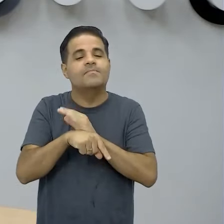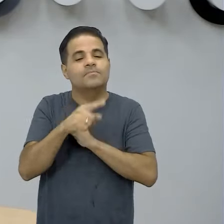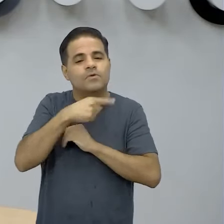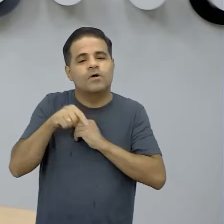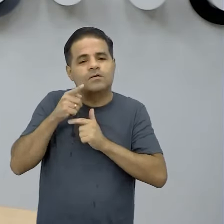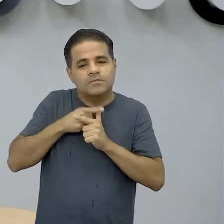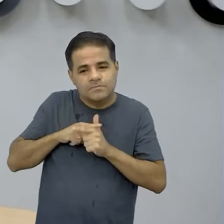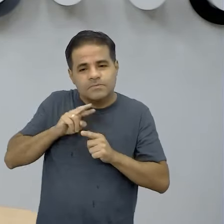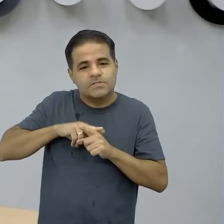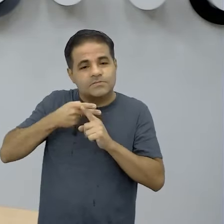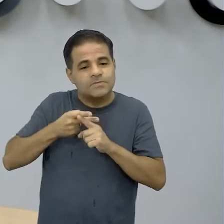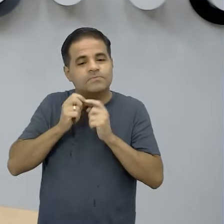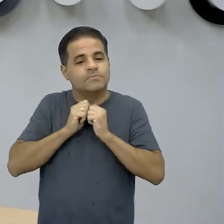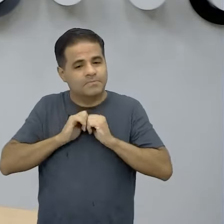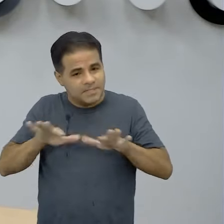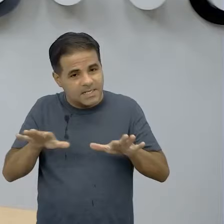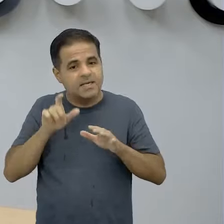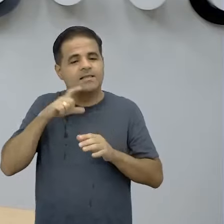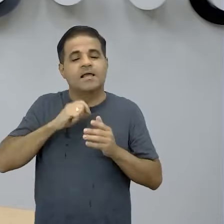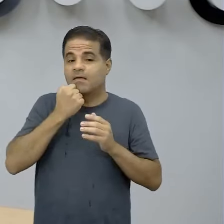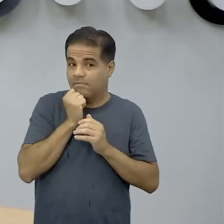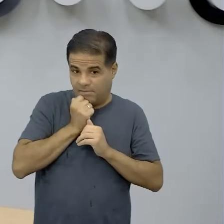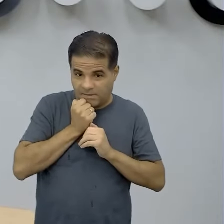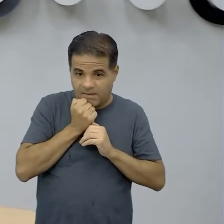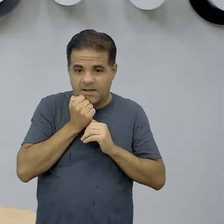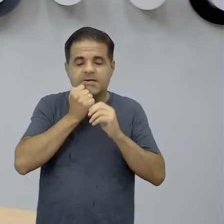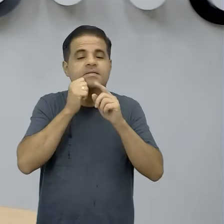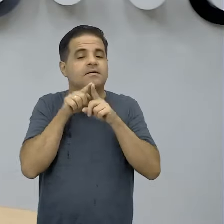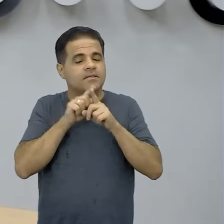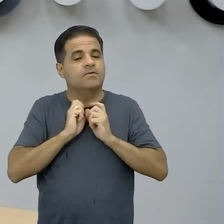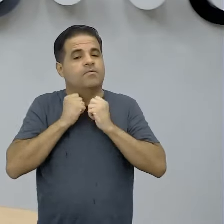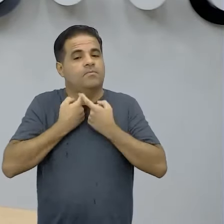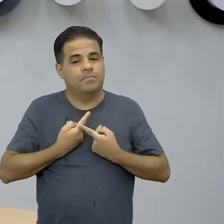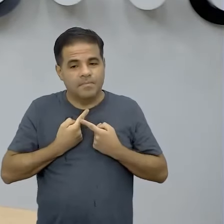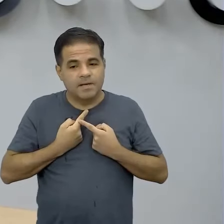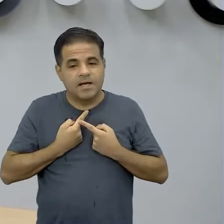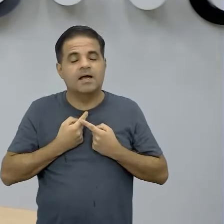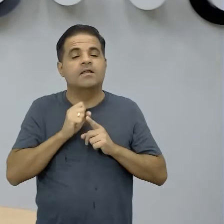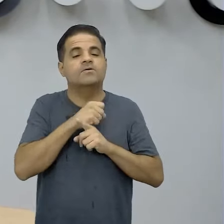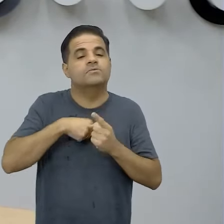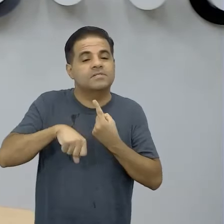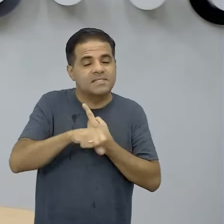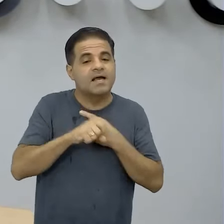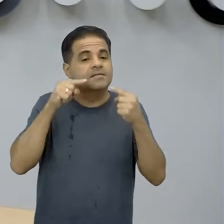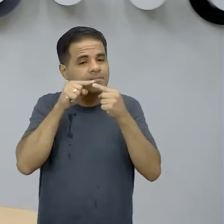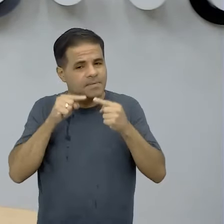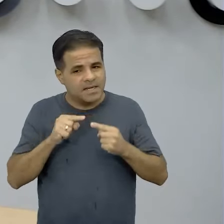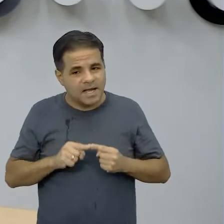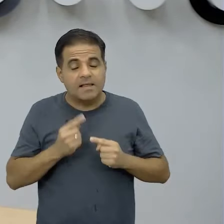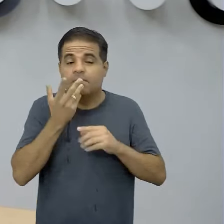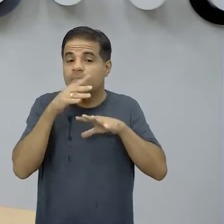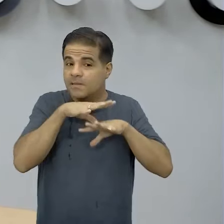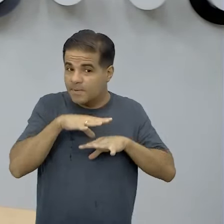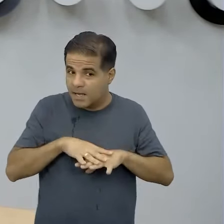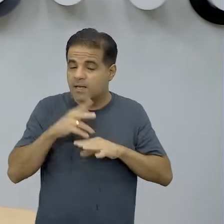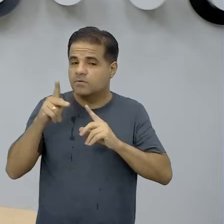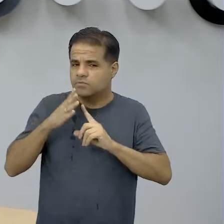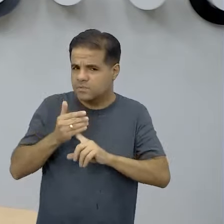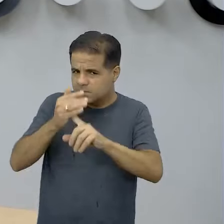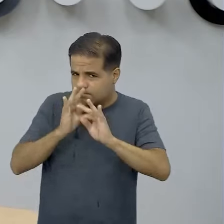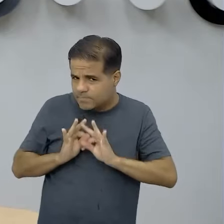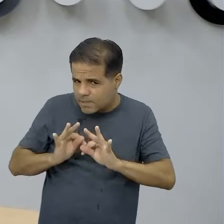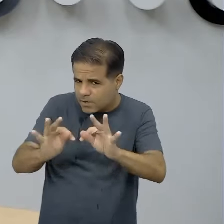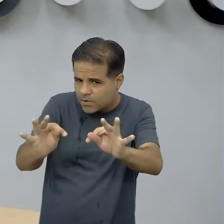Divide Multiplica, composto aí de ciências humanas e sociais aplicadas e matemática e suas